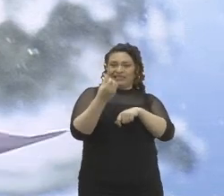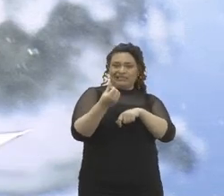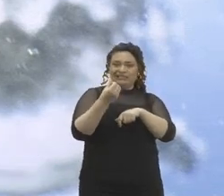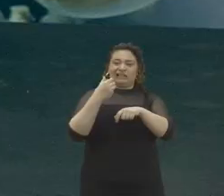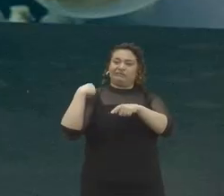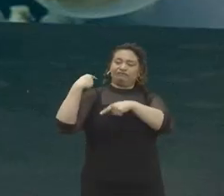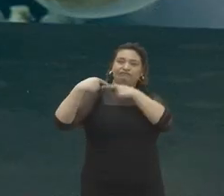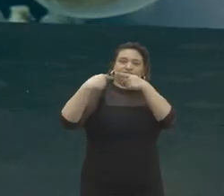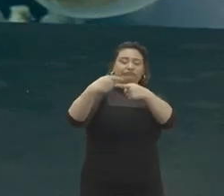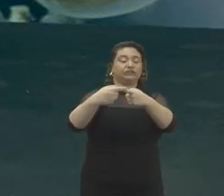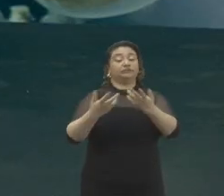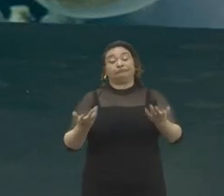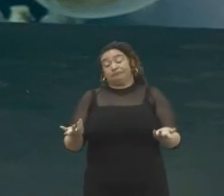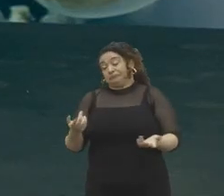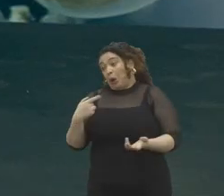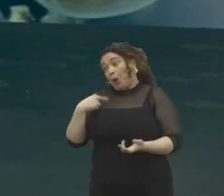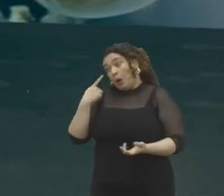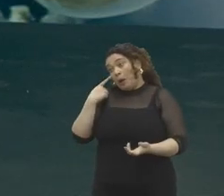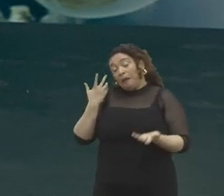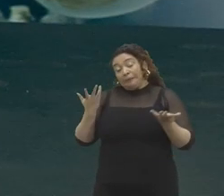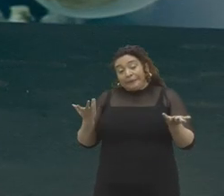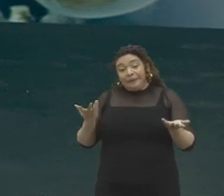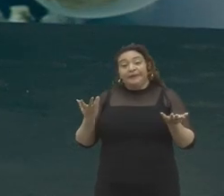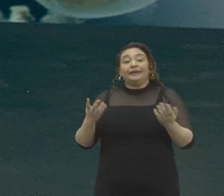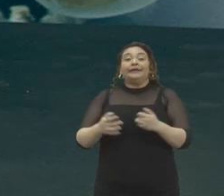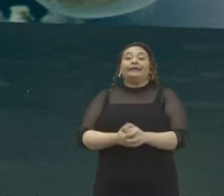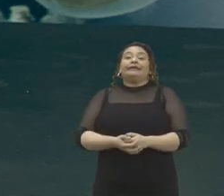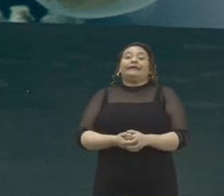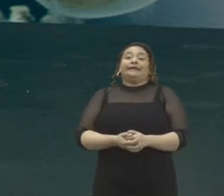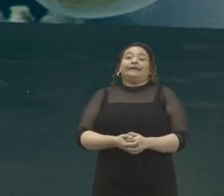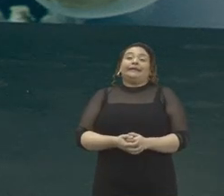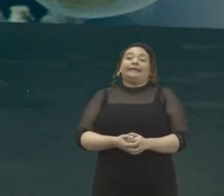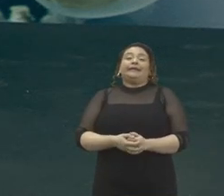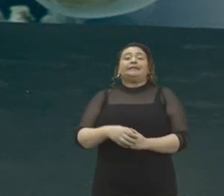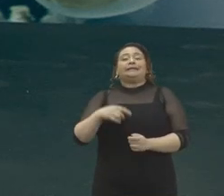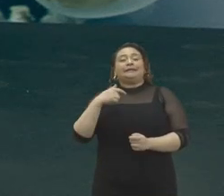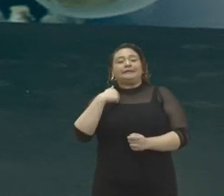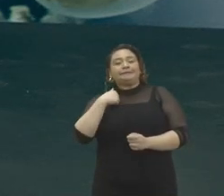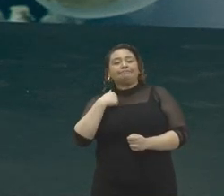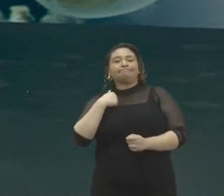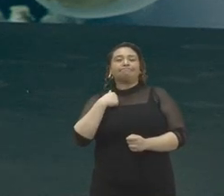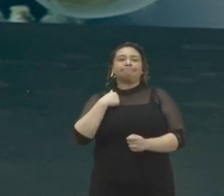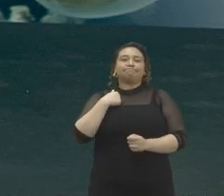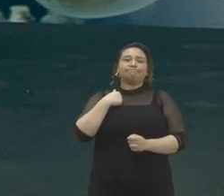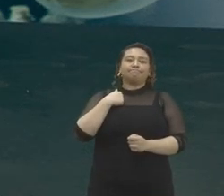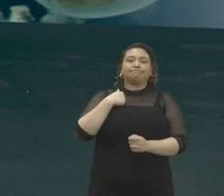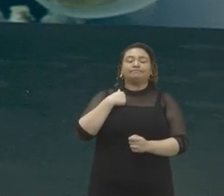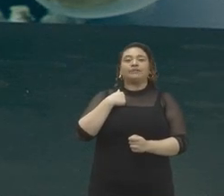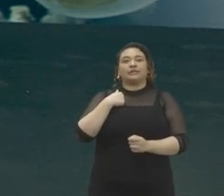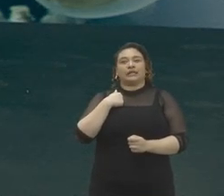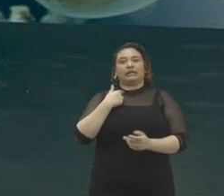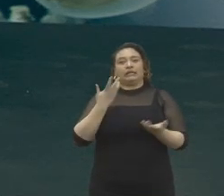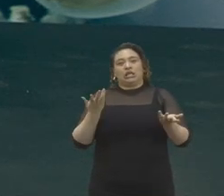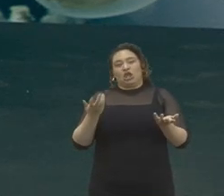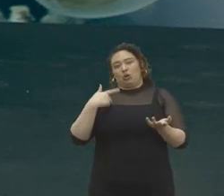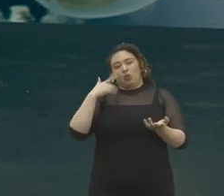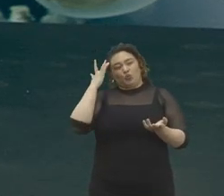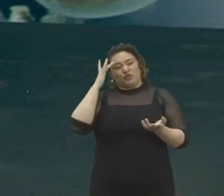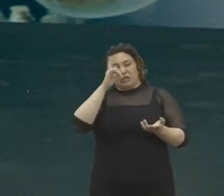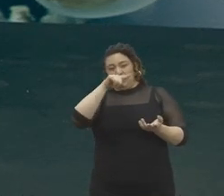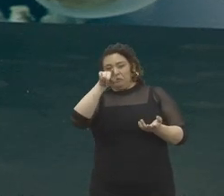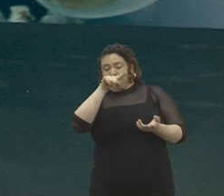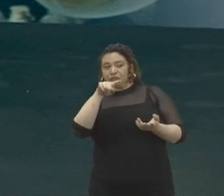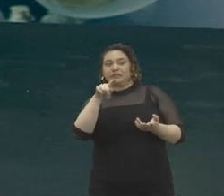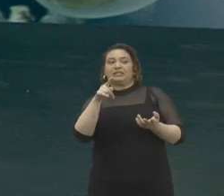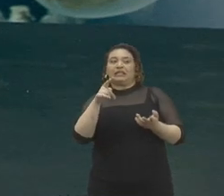percurso n Olha eu sempre que pude e isso é uma questão não sei quem quem tá